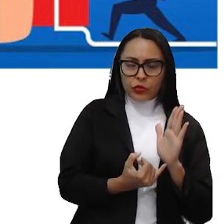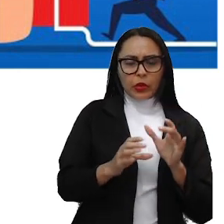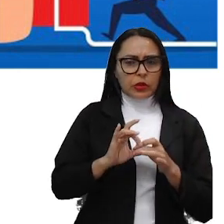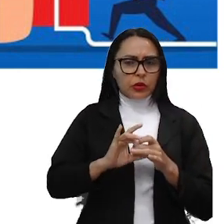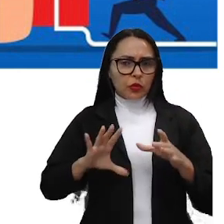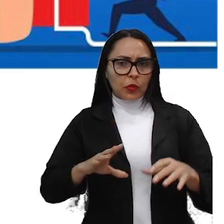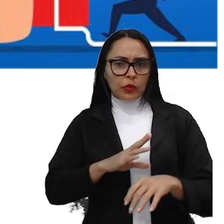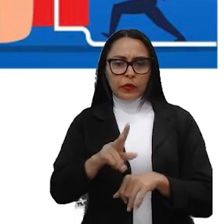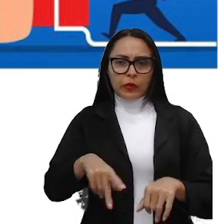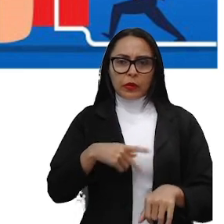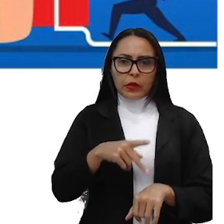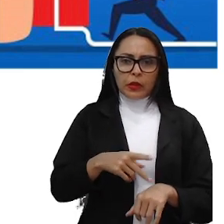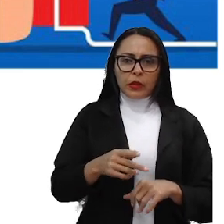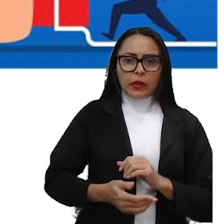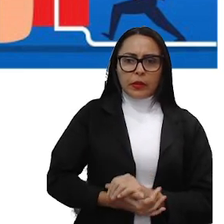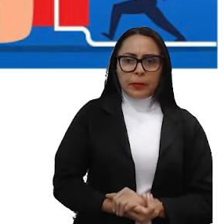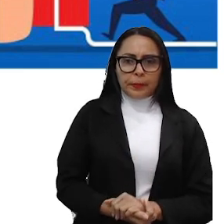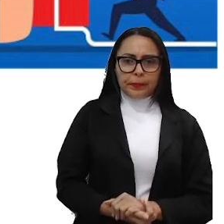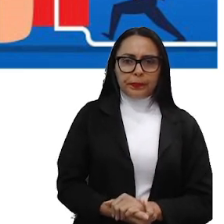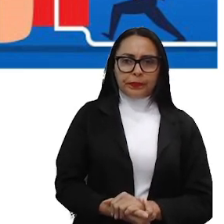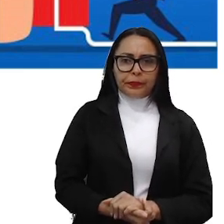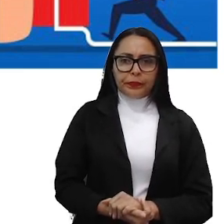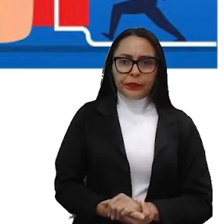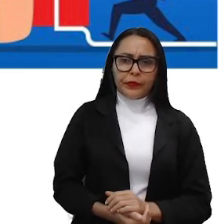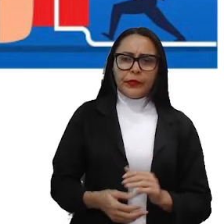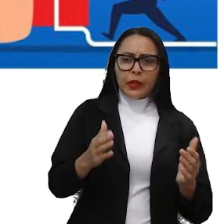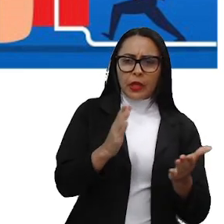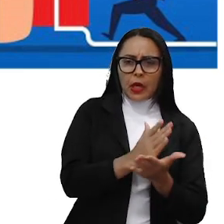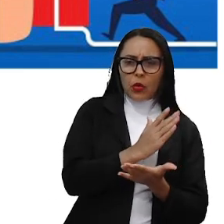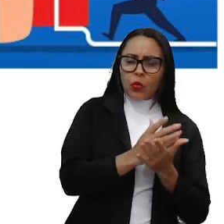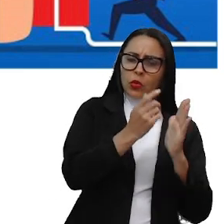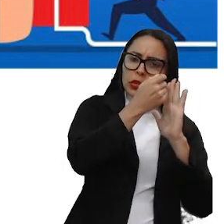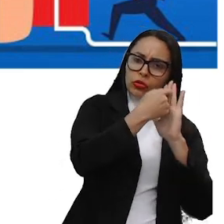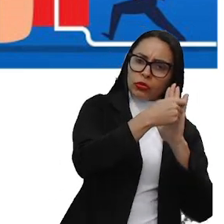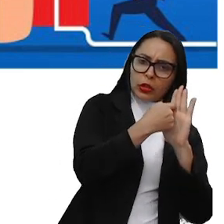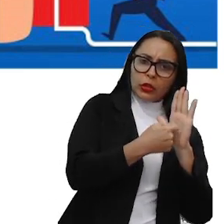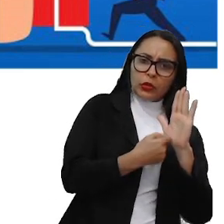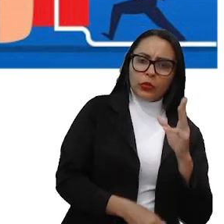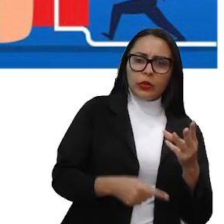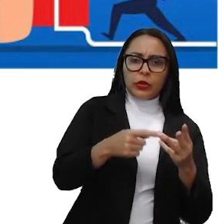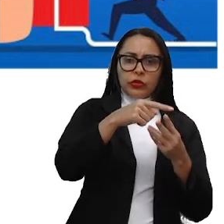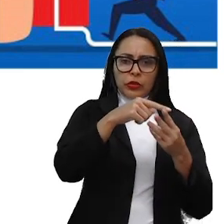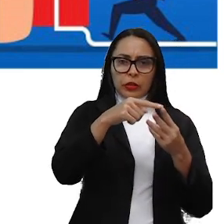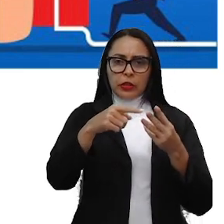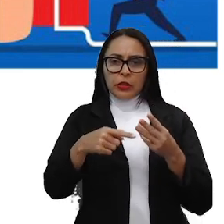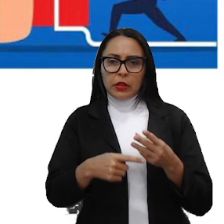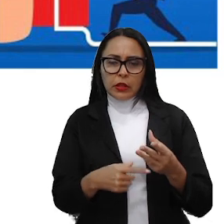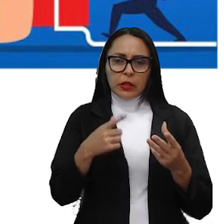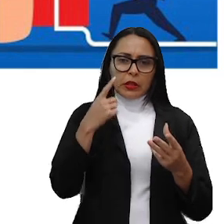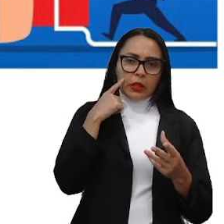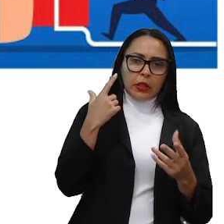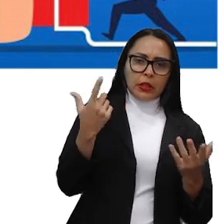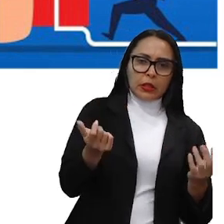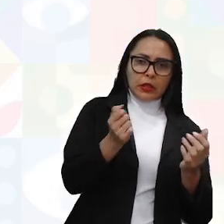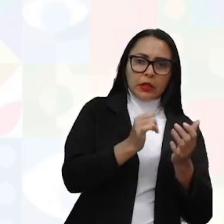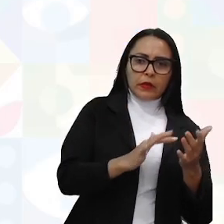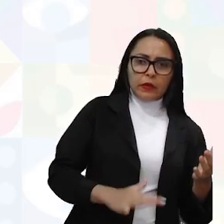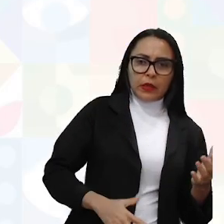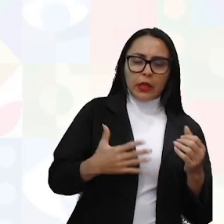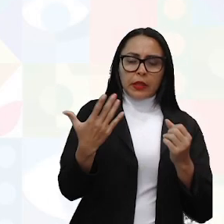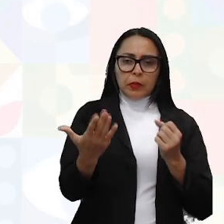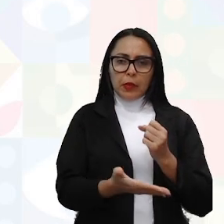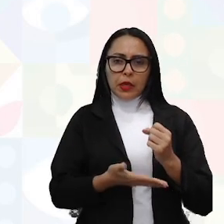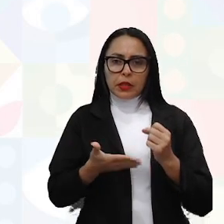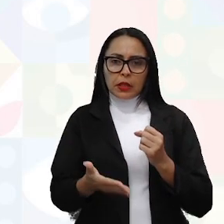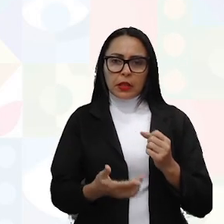no país. De acordo com alguns autores, entre as 3 atividades básicas da logística, podemos destacar